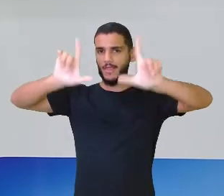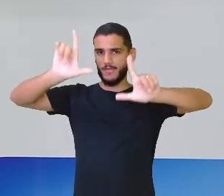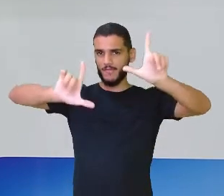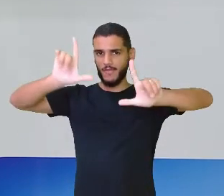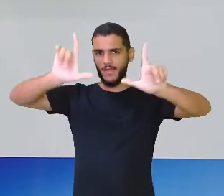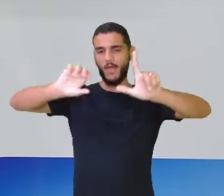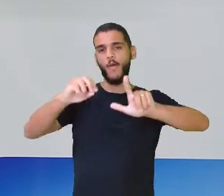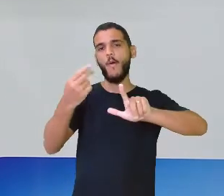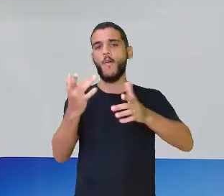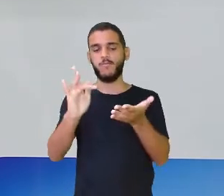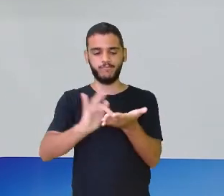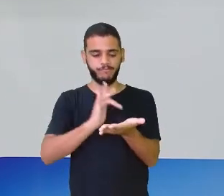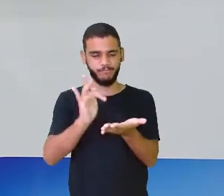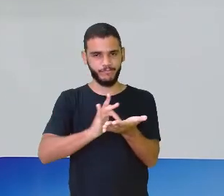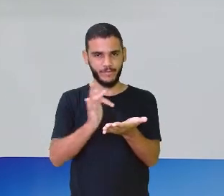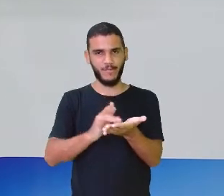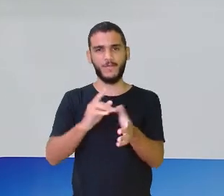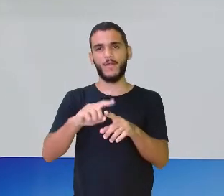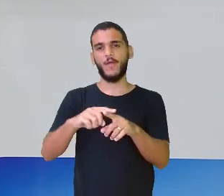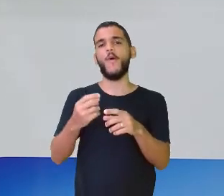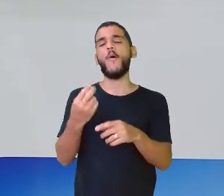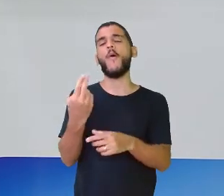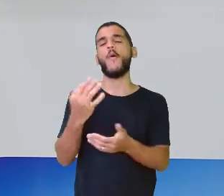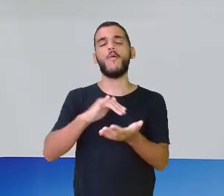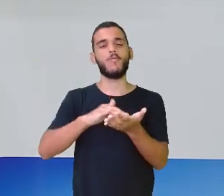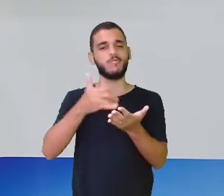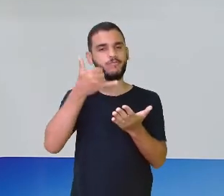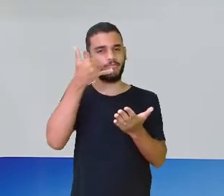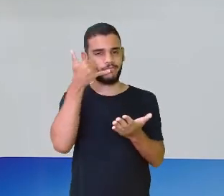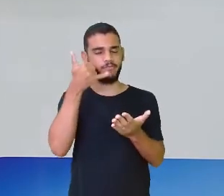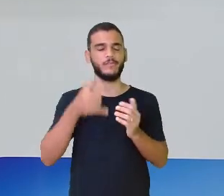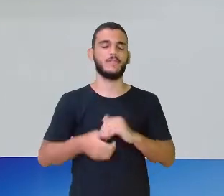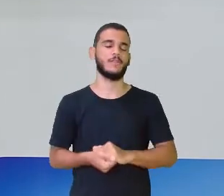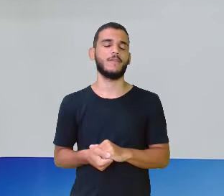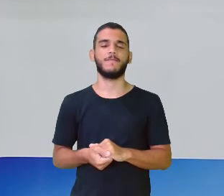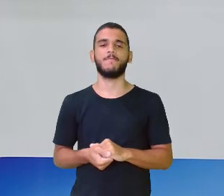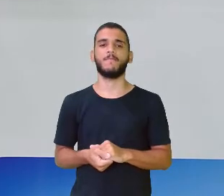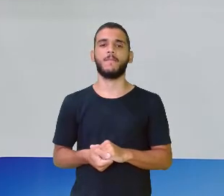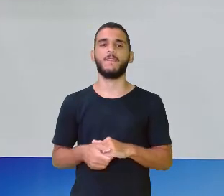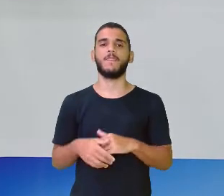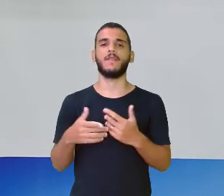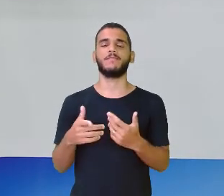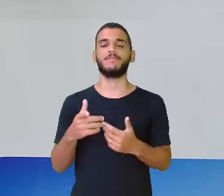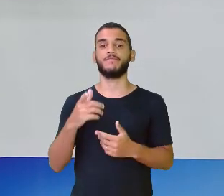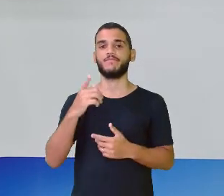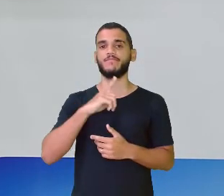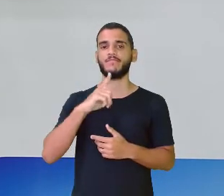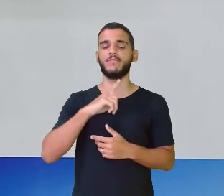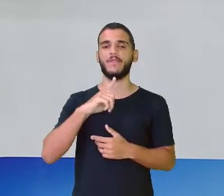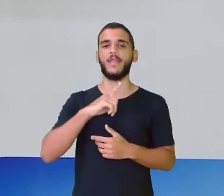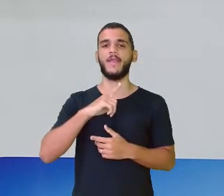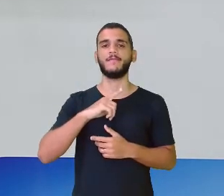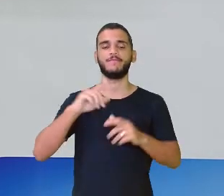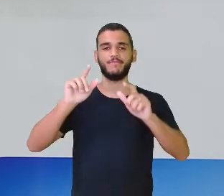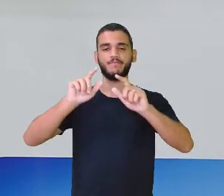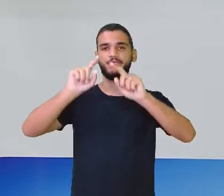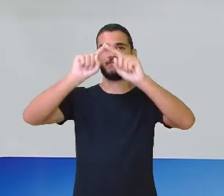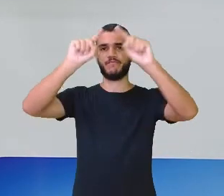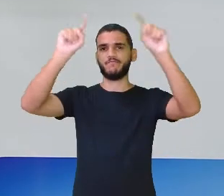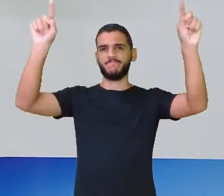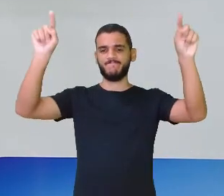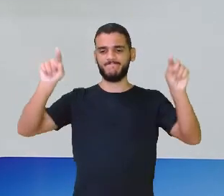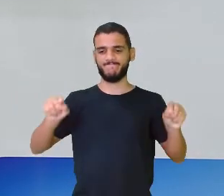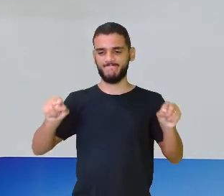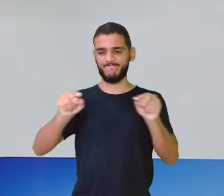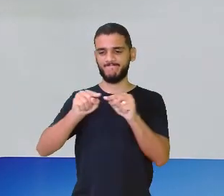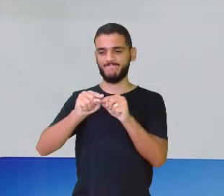ou pelo tablet, ou pelo smartphone, no cantinho da tela, naquela quina